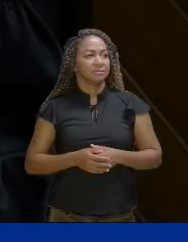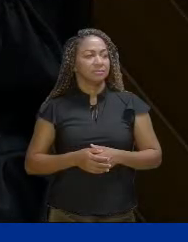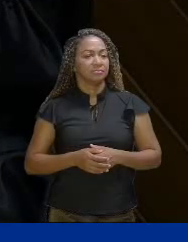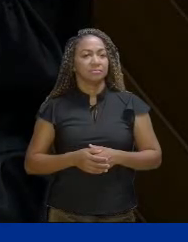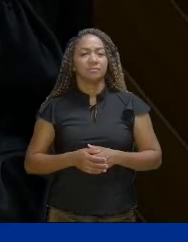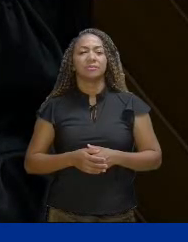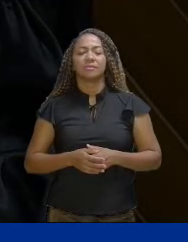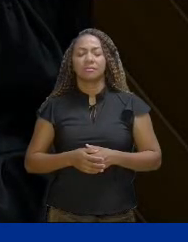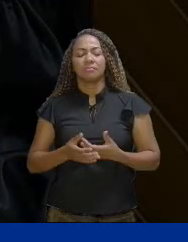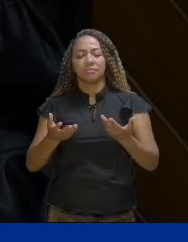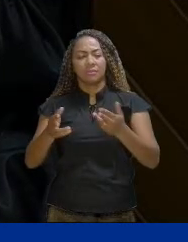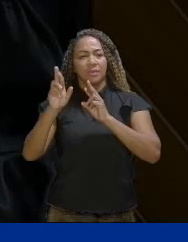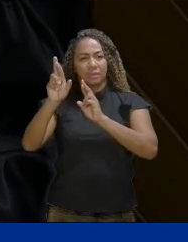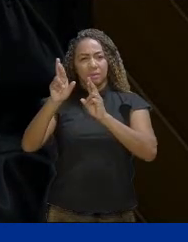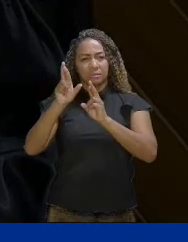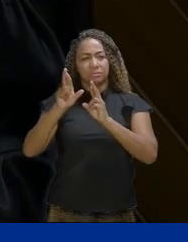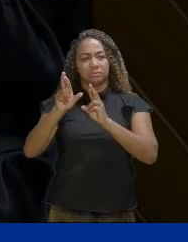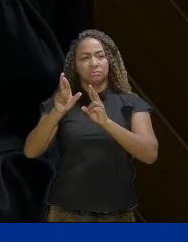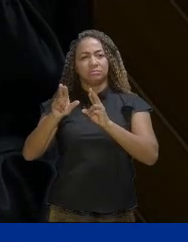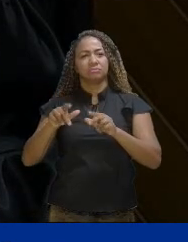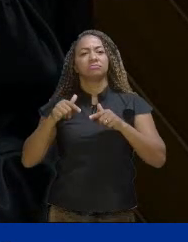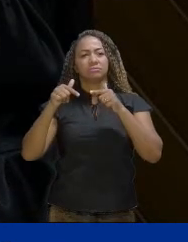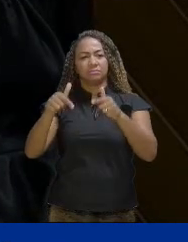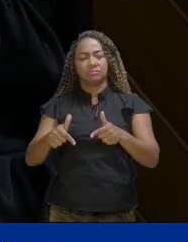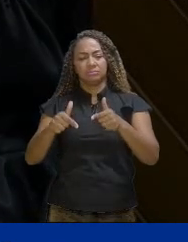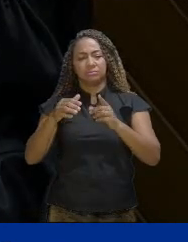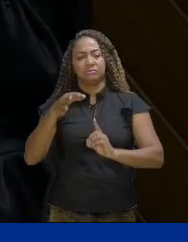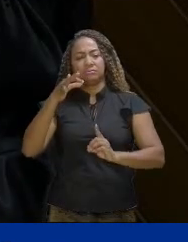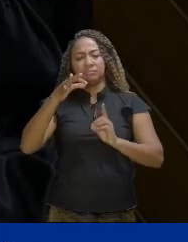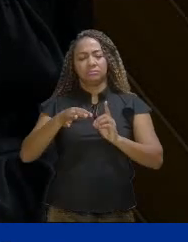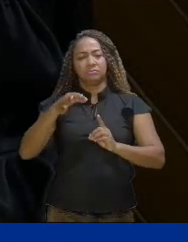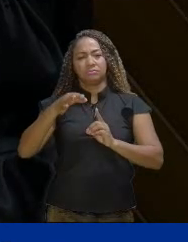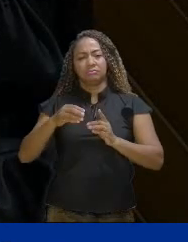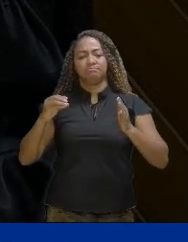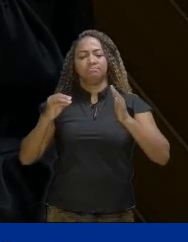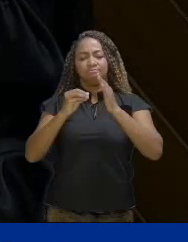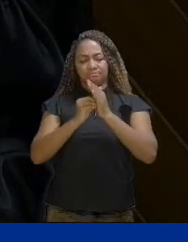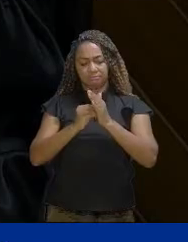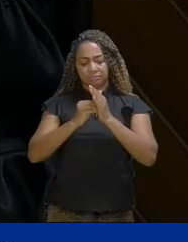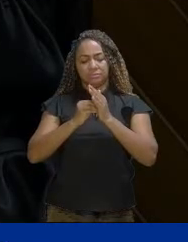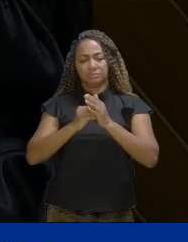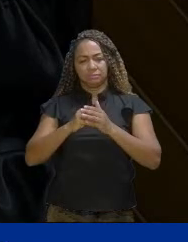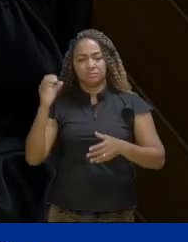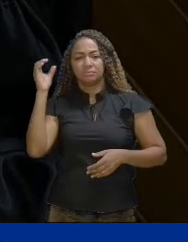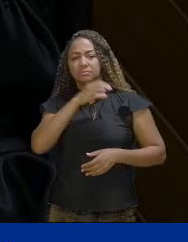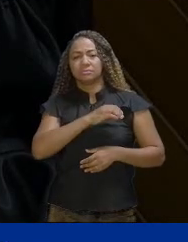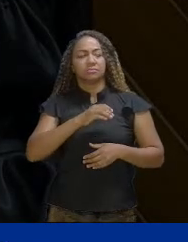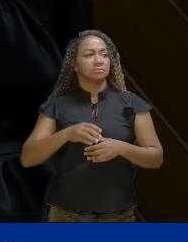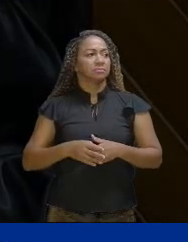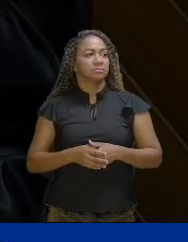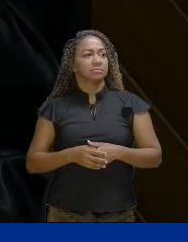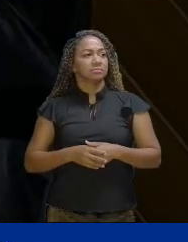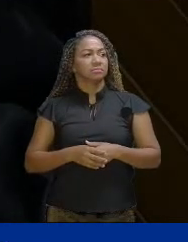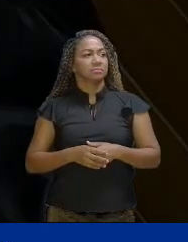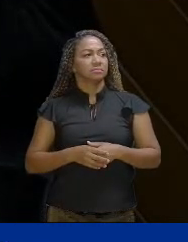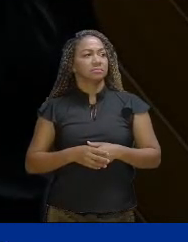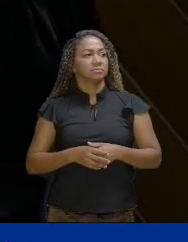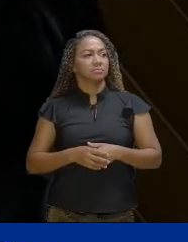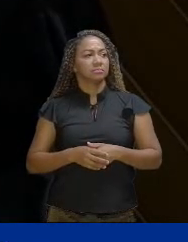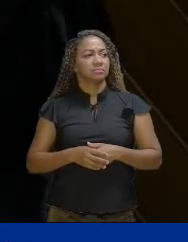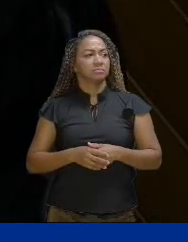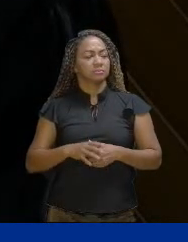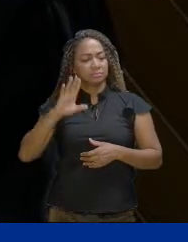presos contribuir, para né, trás. ao tribunal, Os óculos de armação escuro, olhos mantendo a anedotes castanho celeridade escuro, nariz e apilado e traje da preta. a justeza